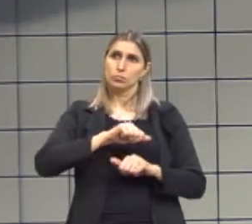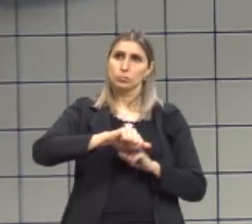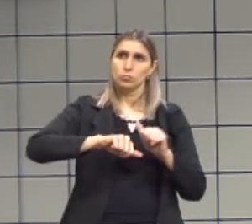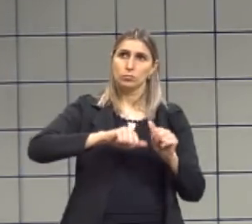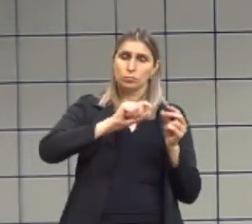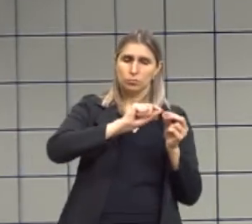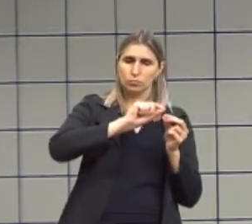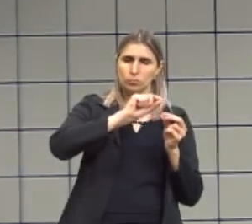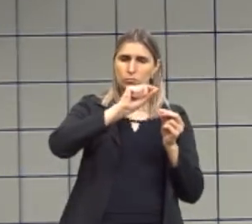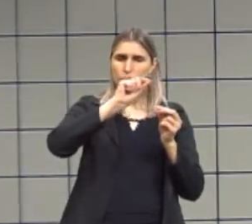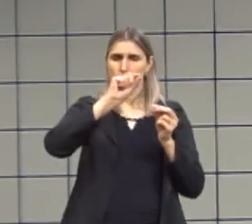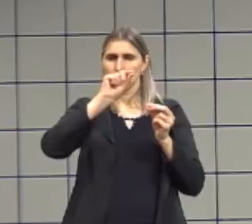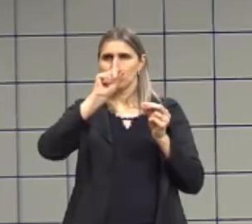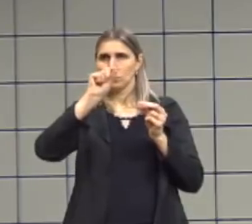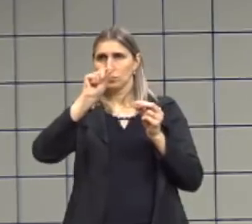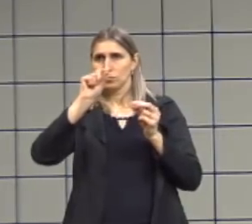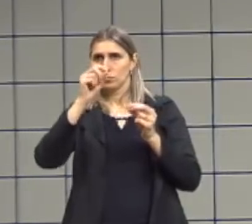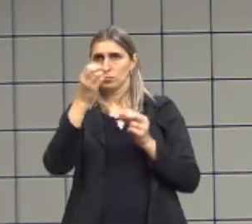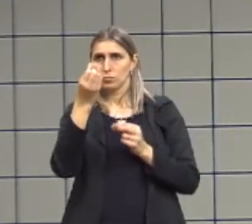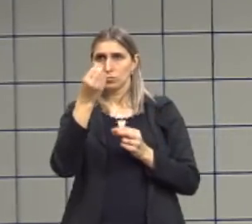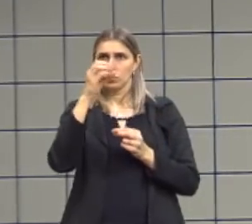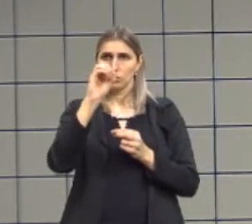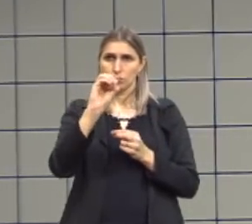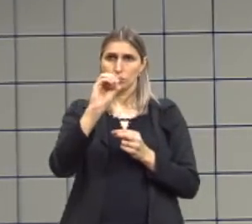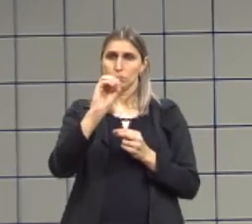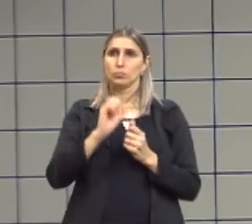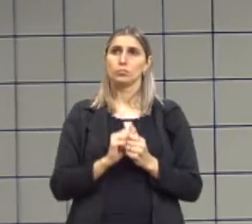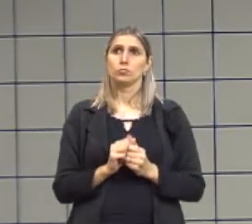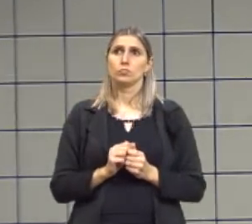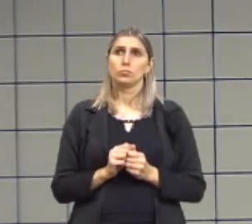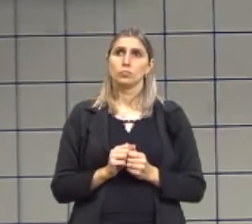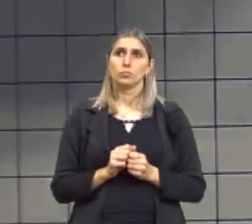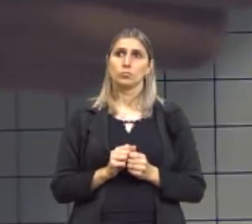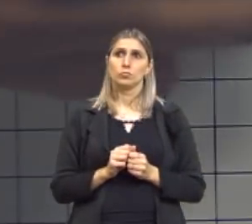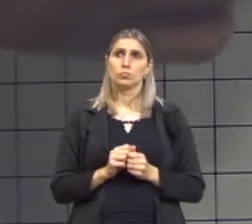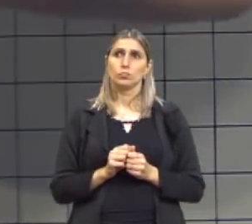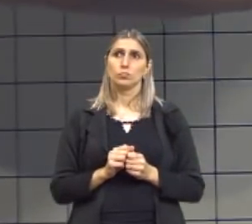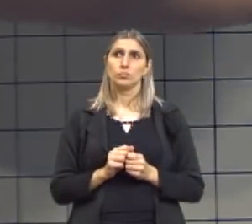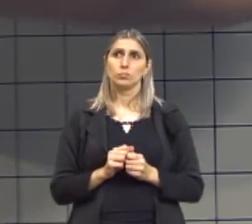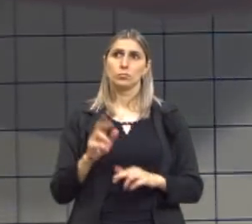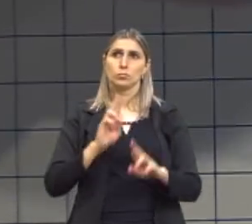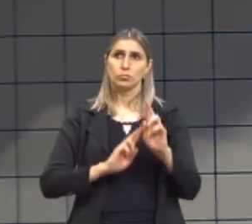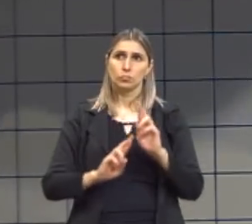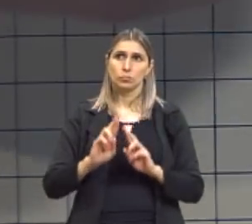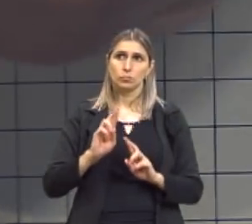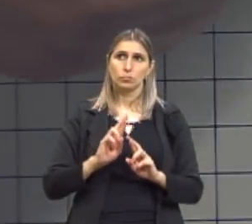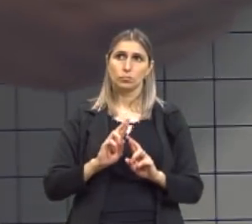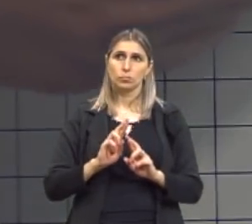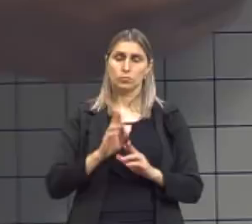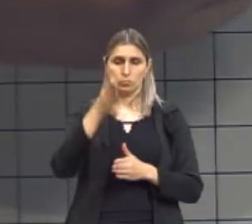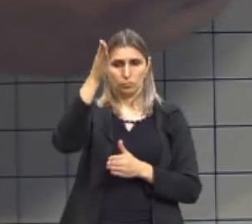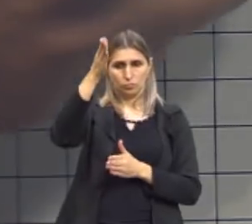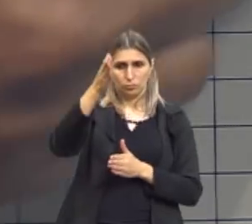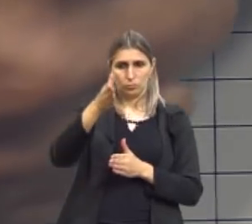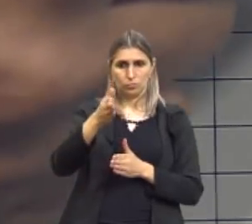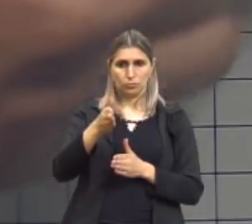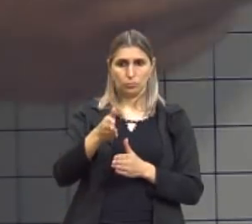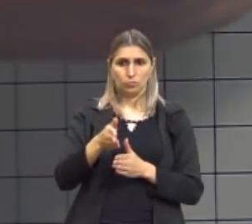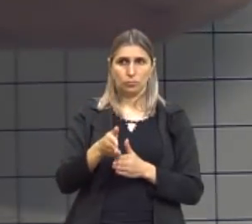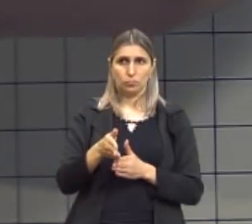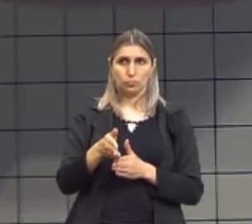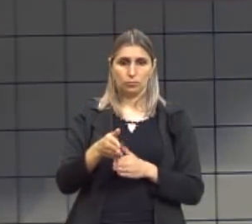aqui, formando 60 graus com a normal, formando, na verdade, 60 graus